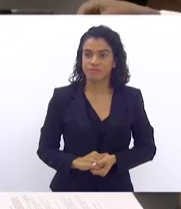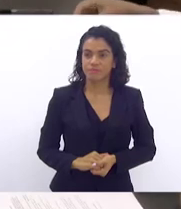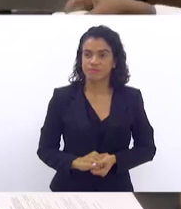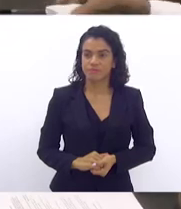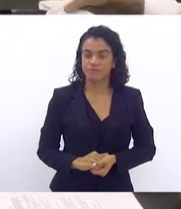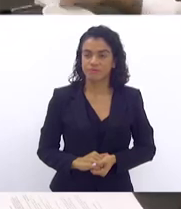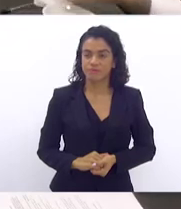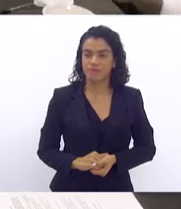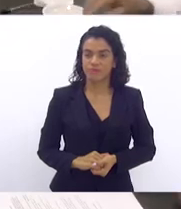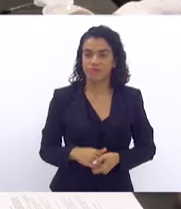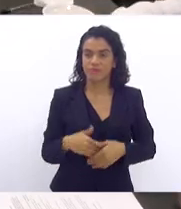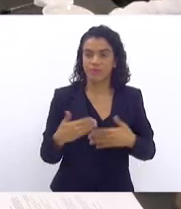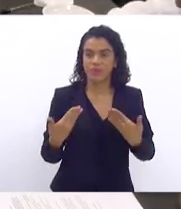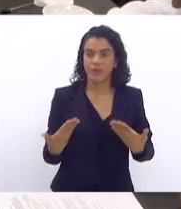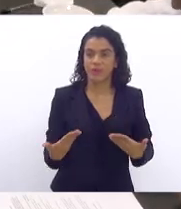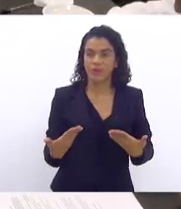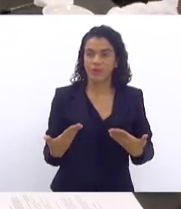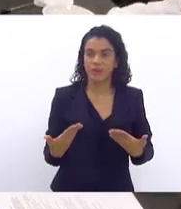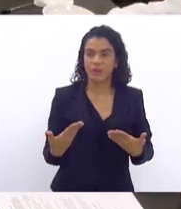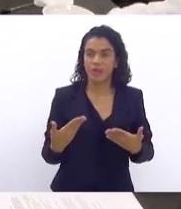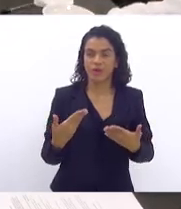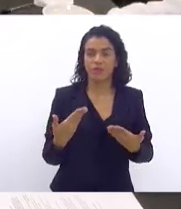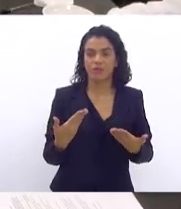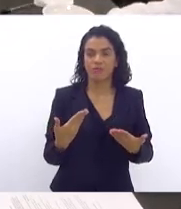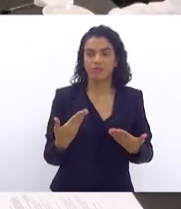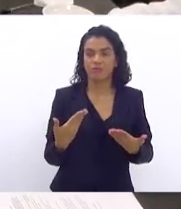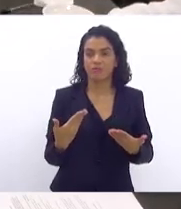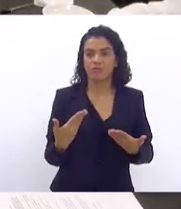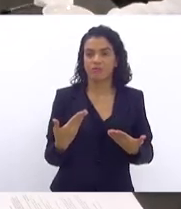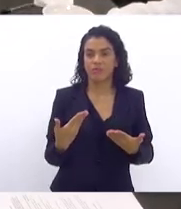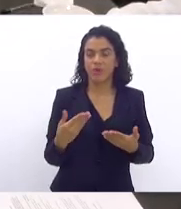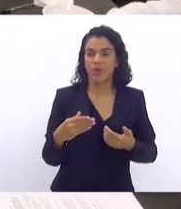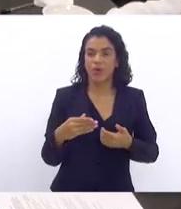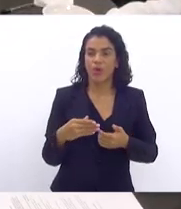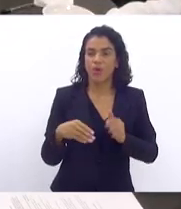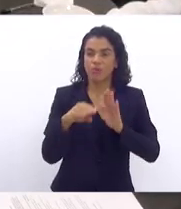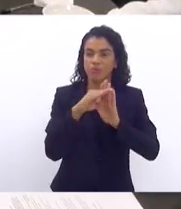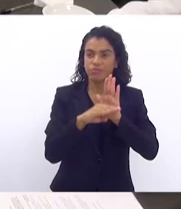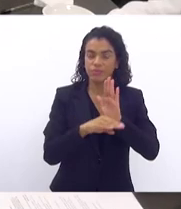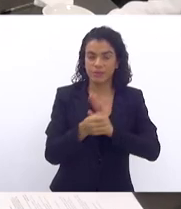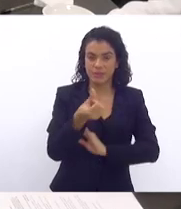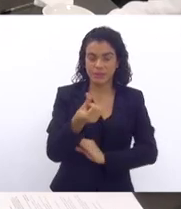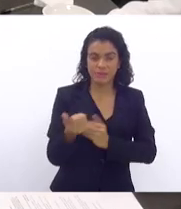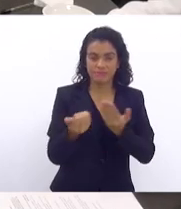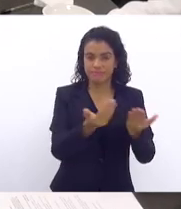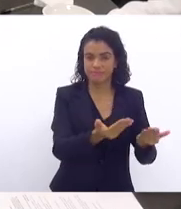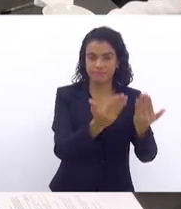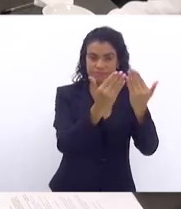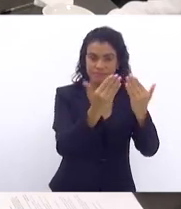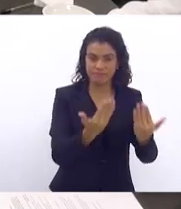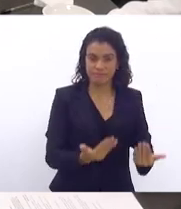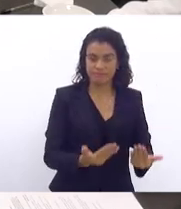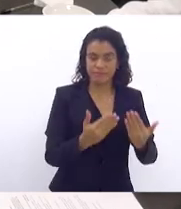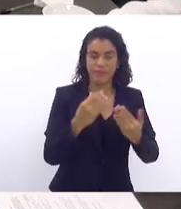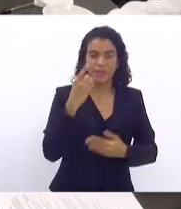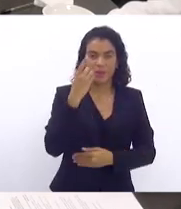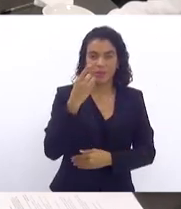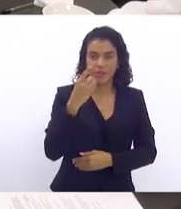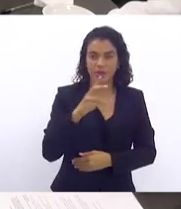Portanto, o PLC... O item 6 da pauta, com vista ao gabinete do deputado